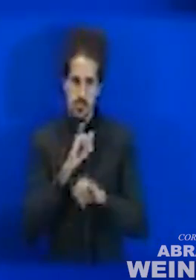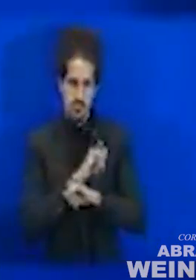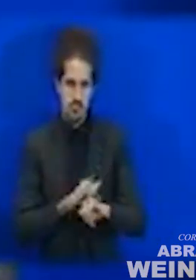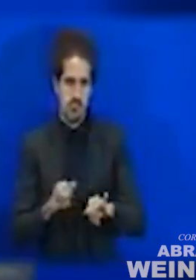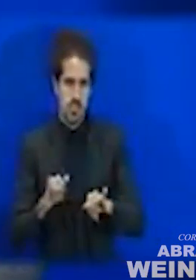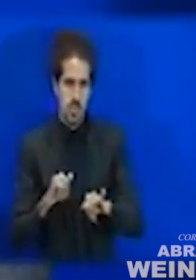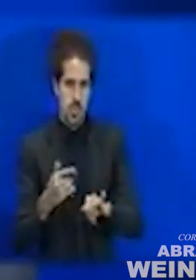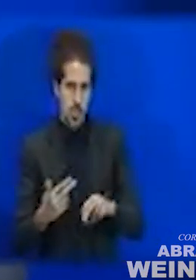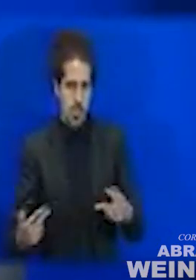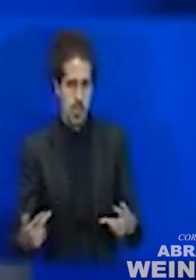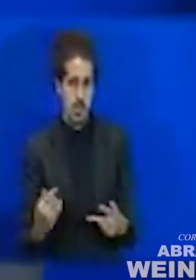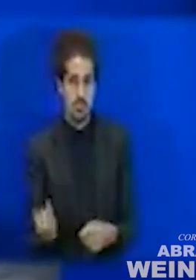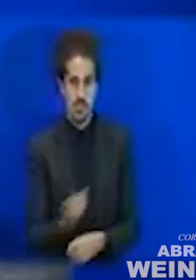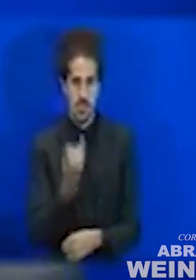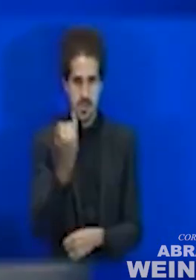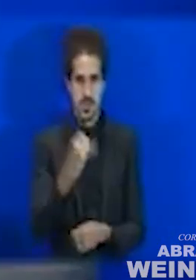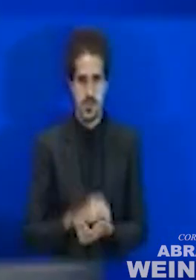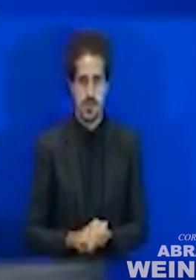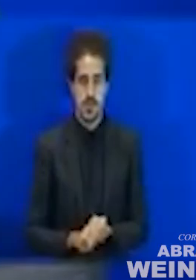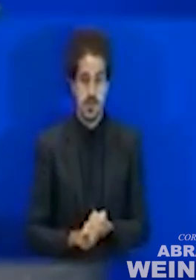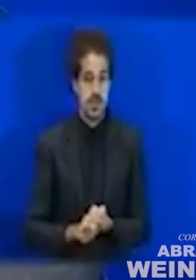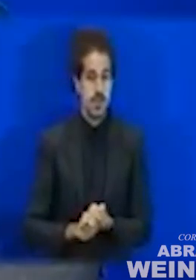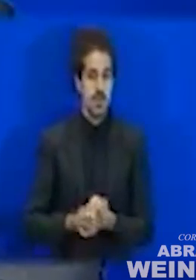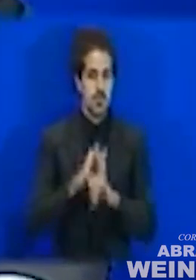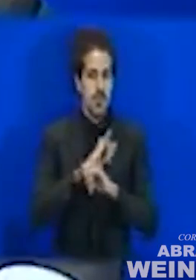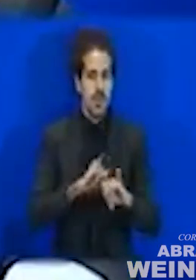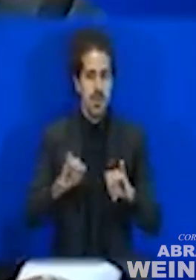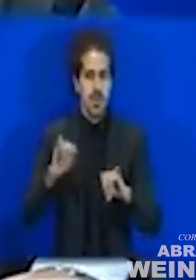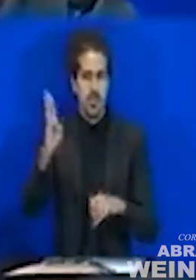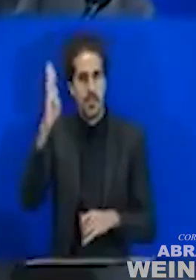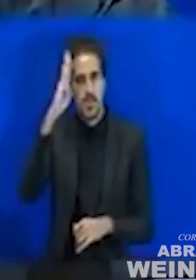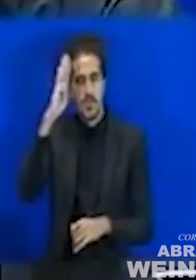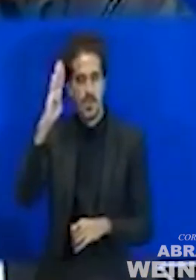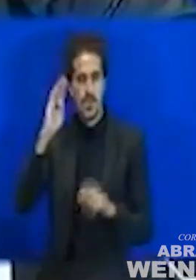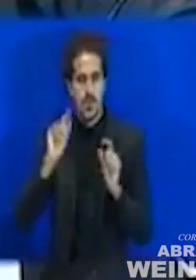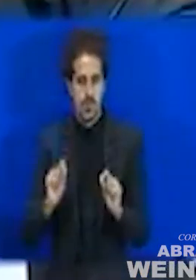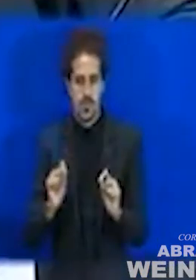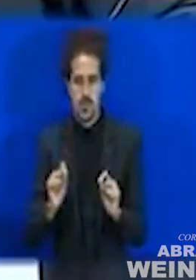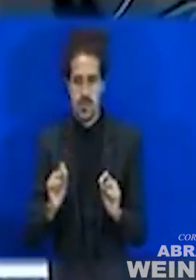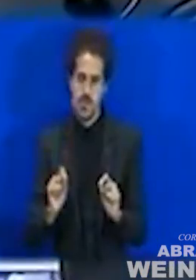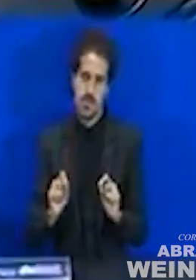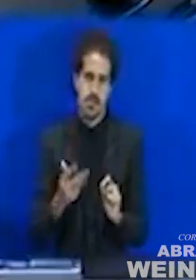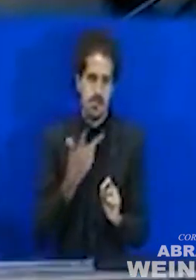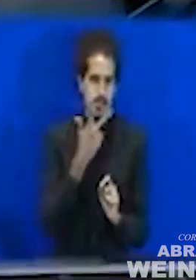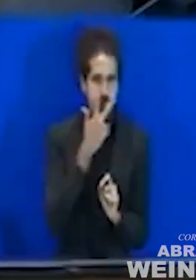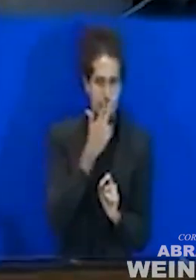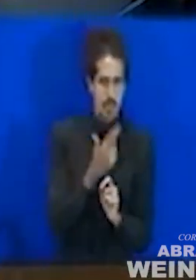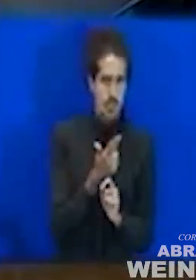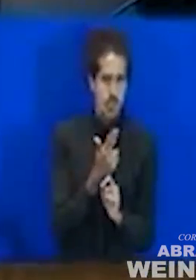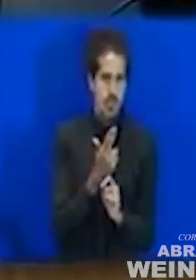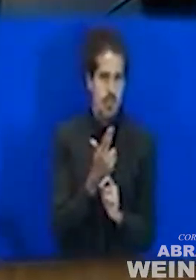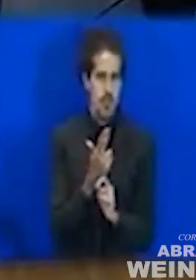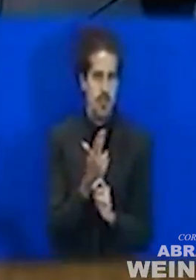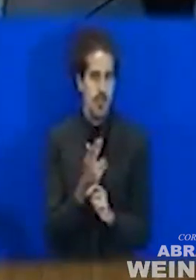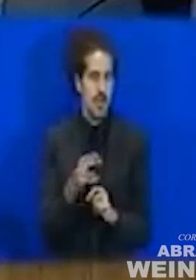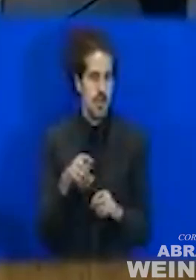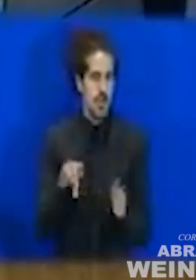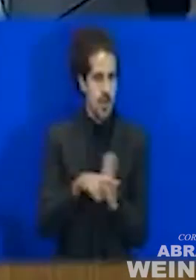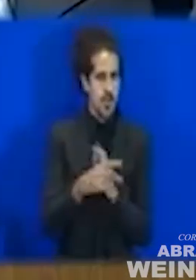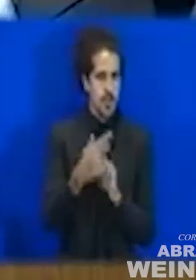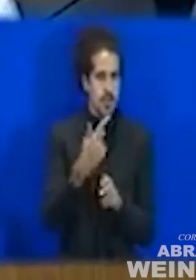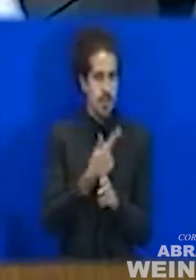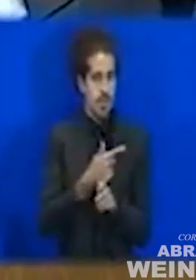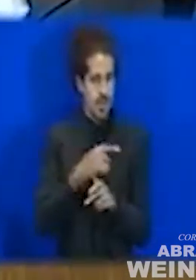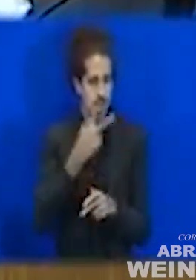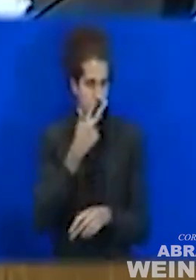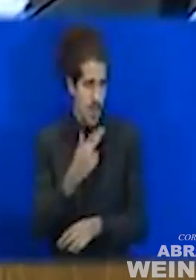importante. Mensagem principal. E aí eu acho que, de novo, eu não vou ver isso nos jornais, é que esse foi o